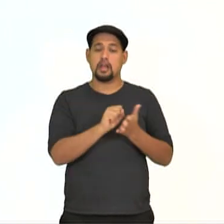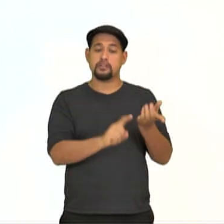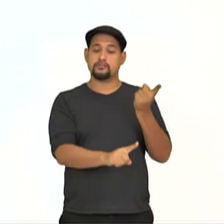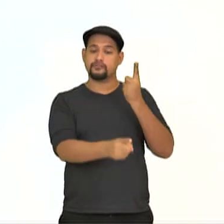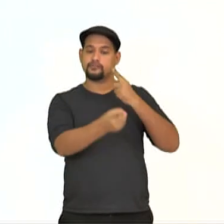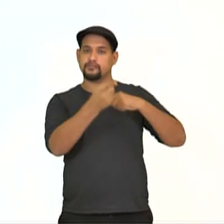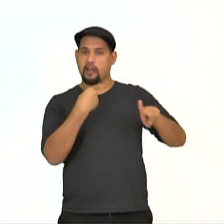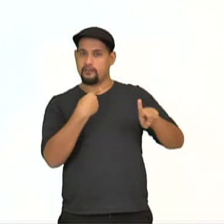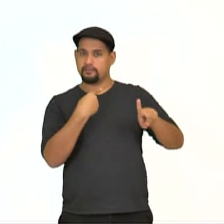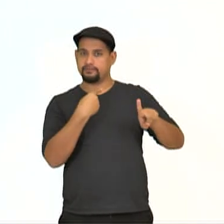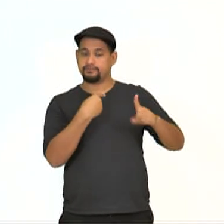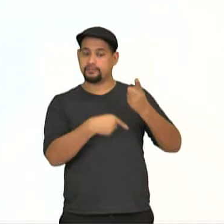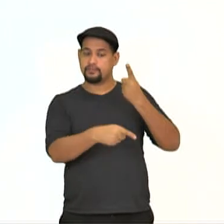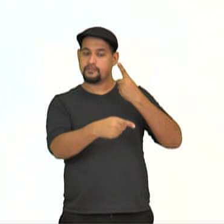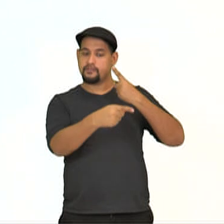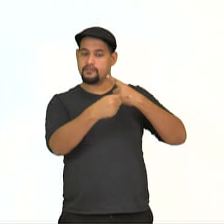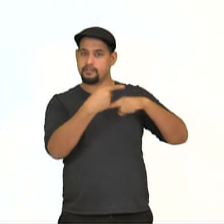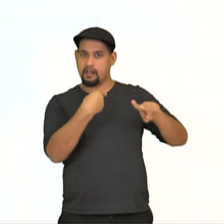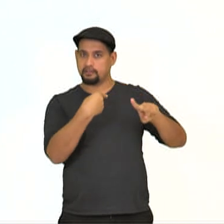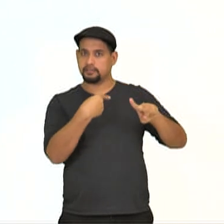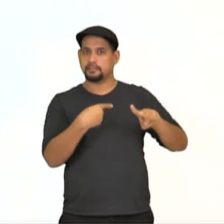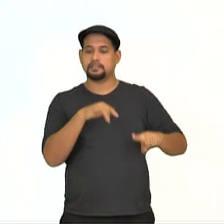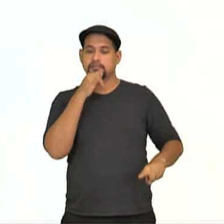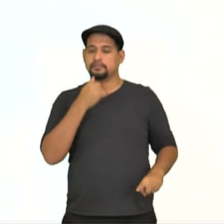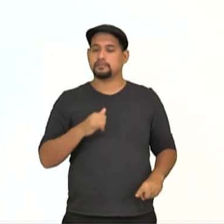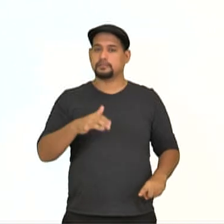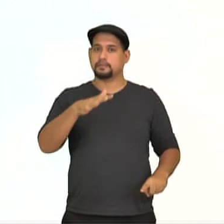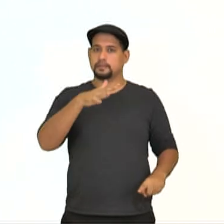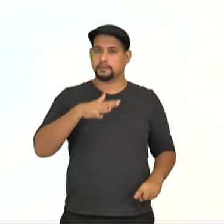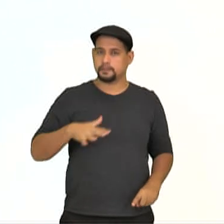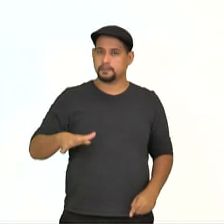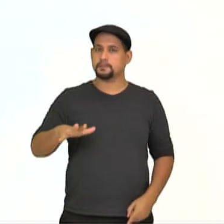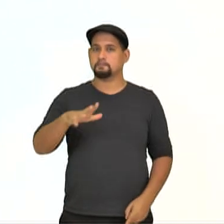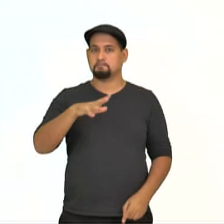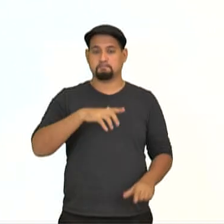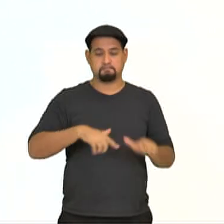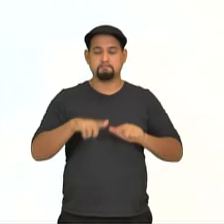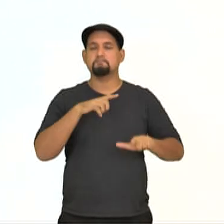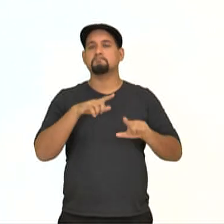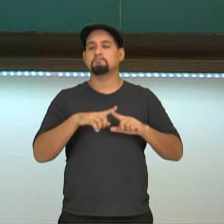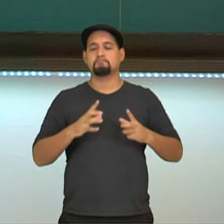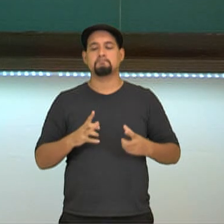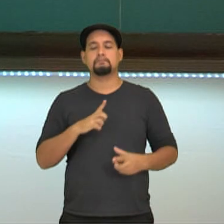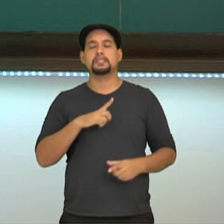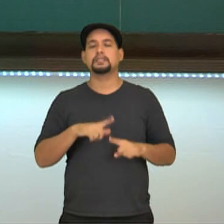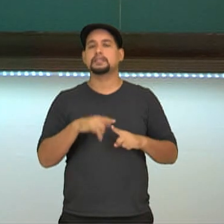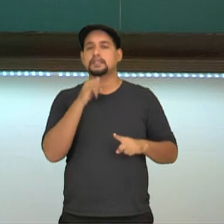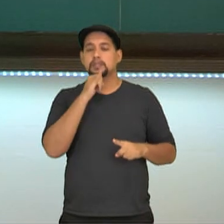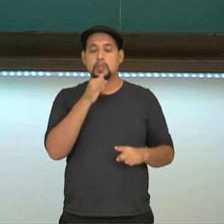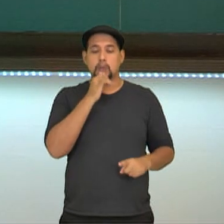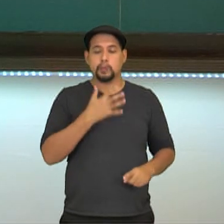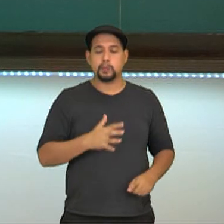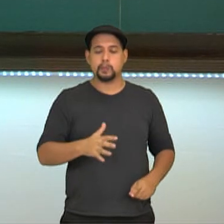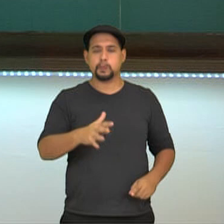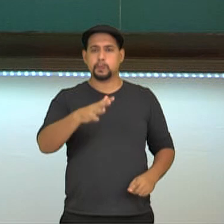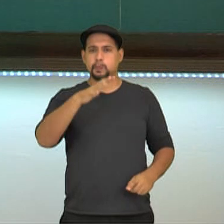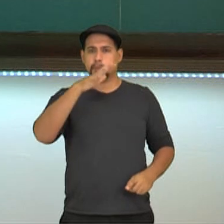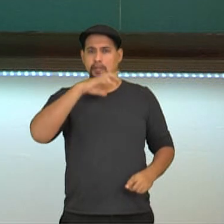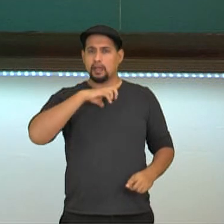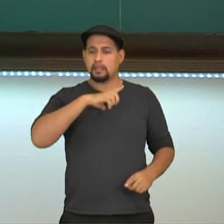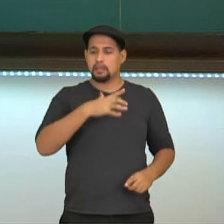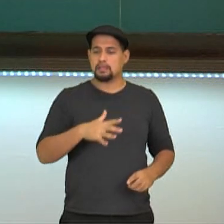oposta, tá, ao campo que atua sobre ela. Tá? Então, se o campo que atua sobre a carga